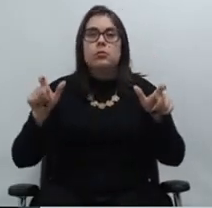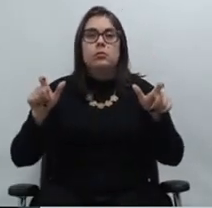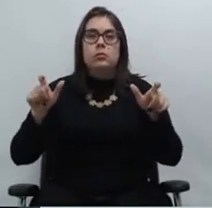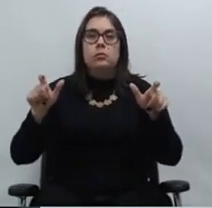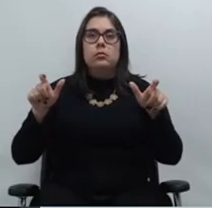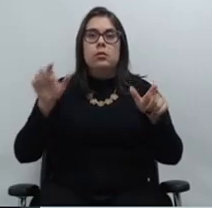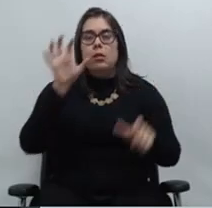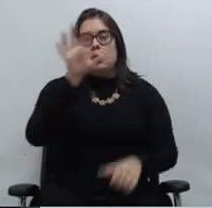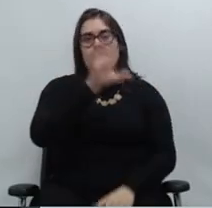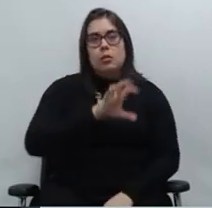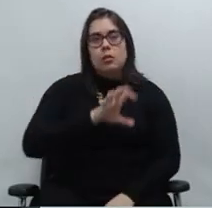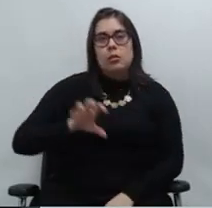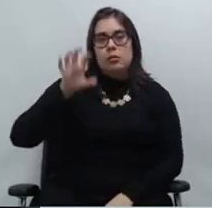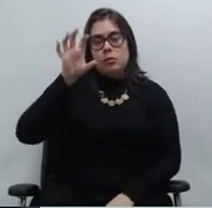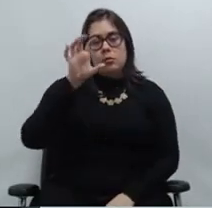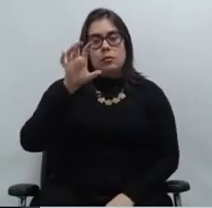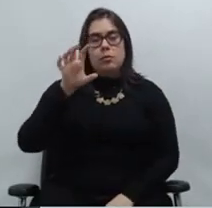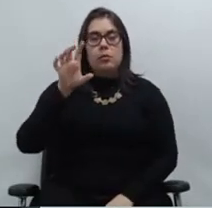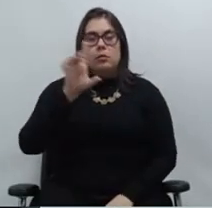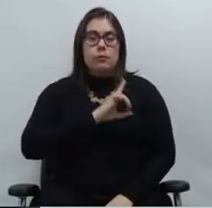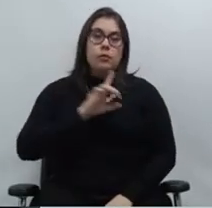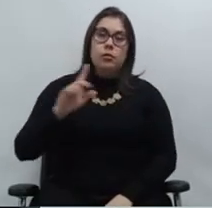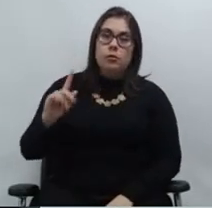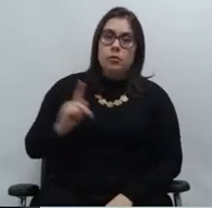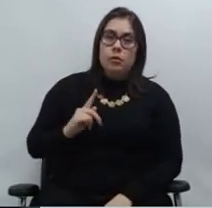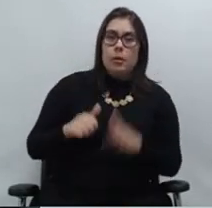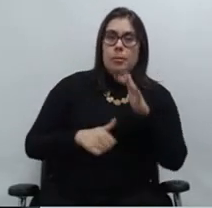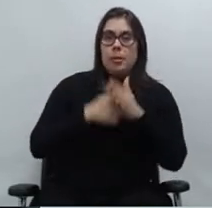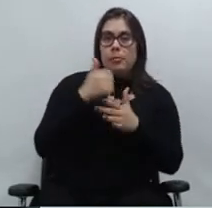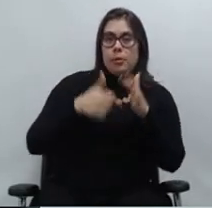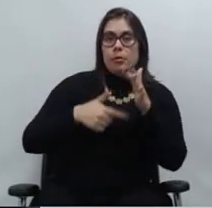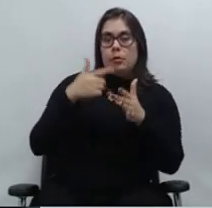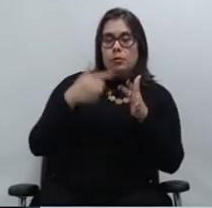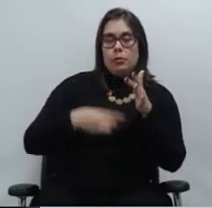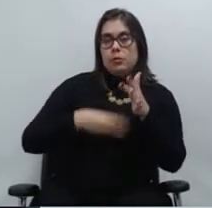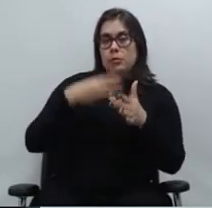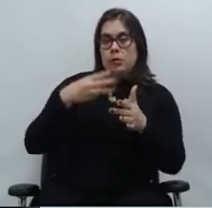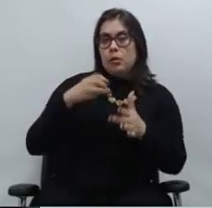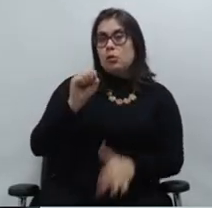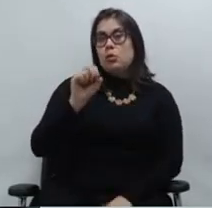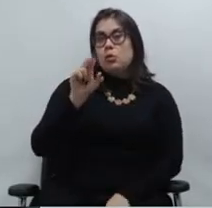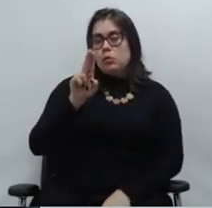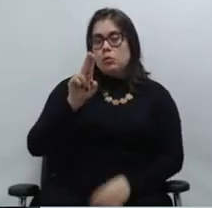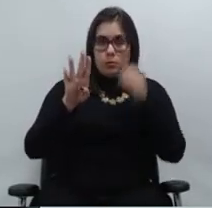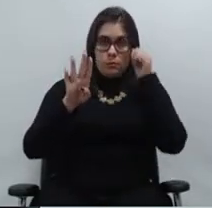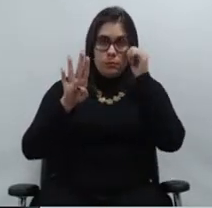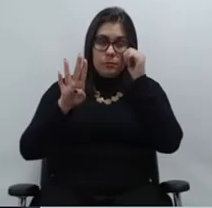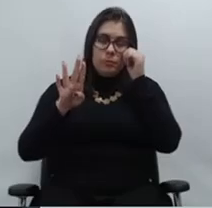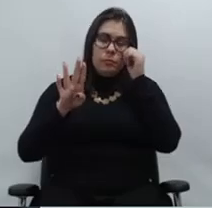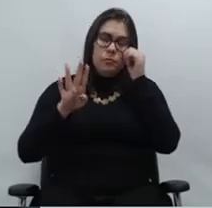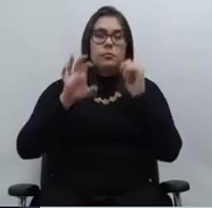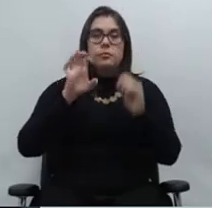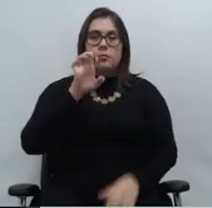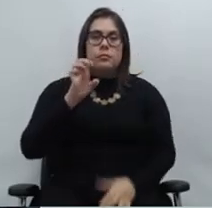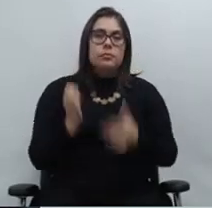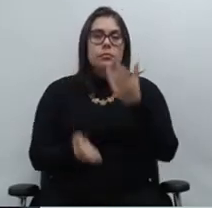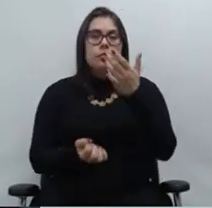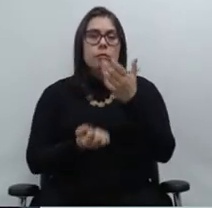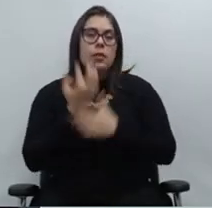regionais e unidades da Defensoria Pública e das primeira, segunda e terceira subdefensorias. Item E. Seja